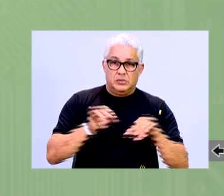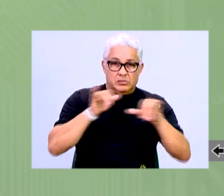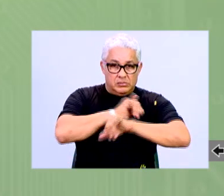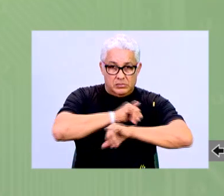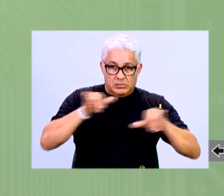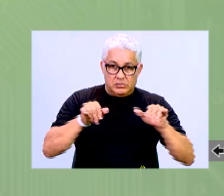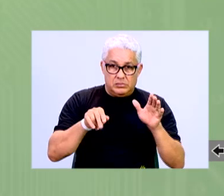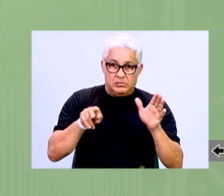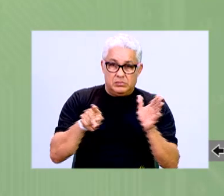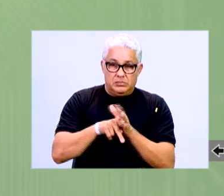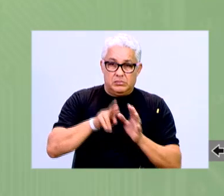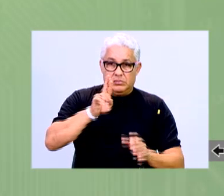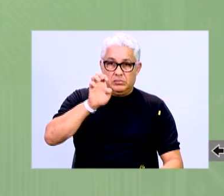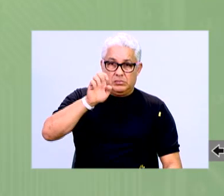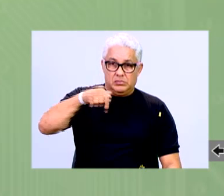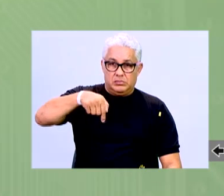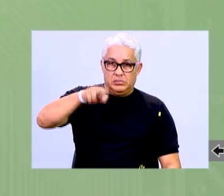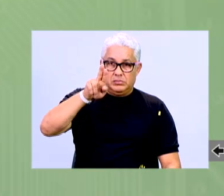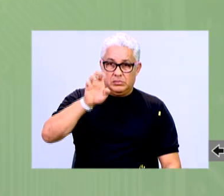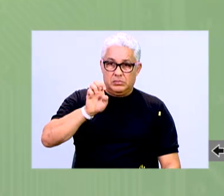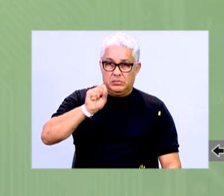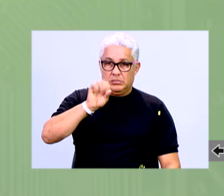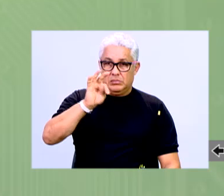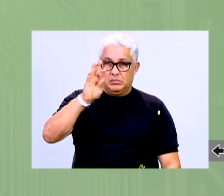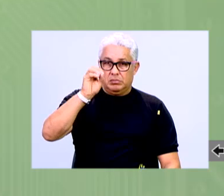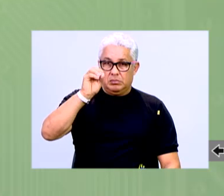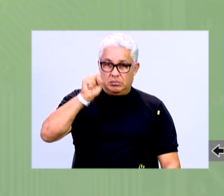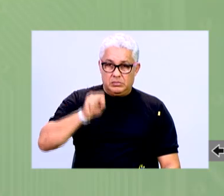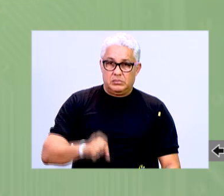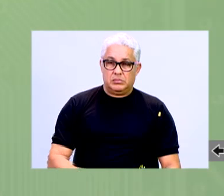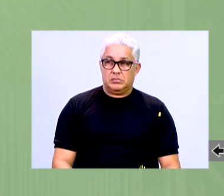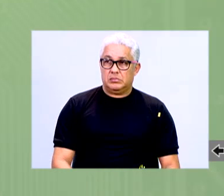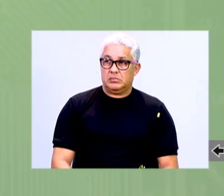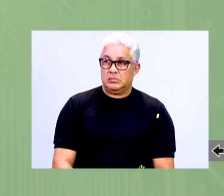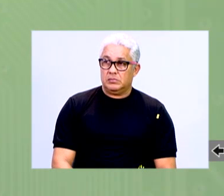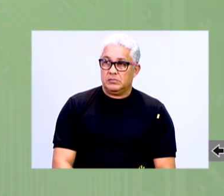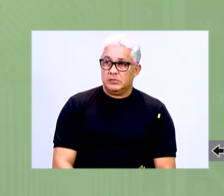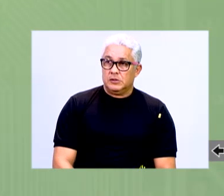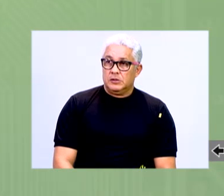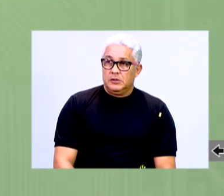informação e de requisitos não funcionais.